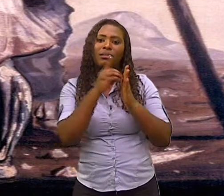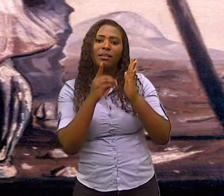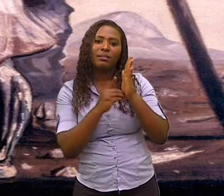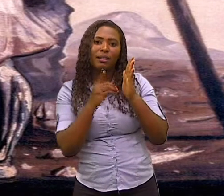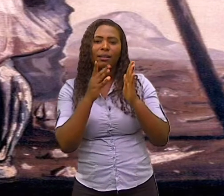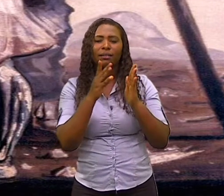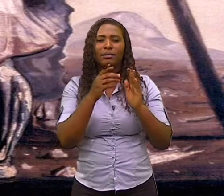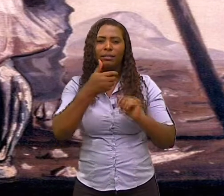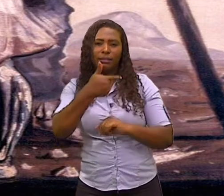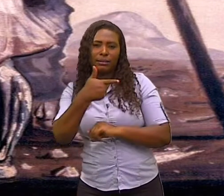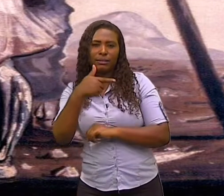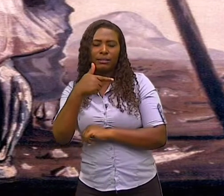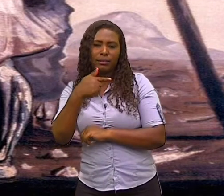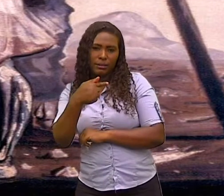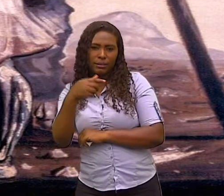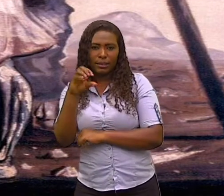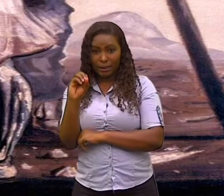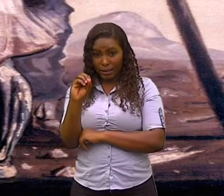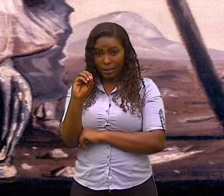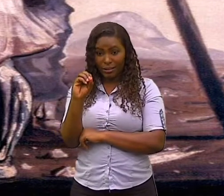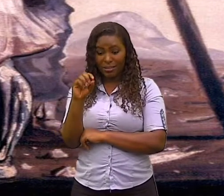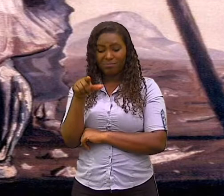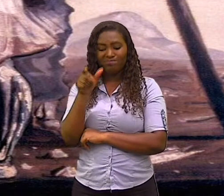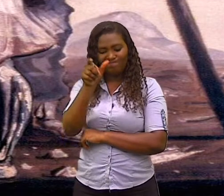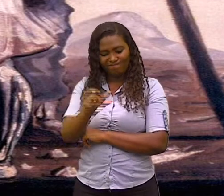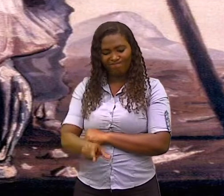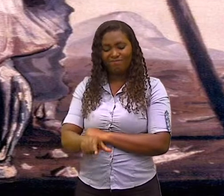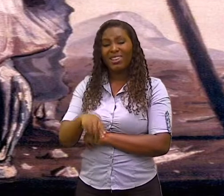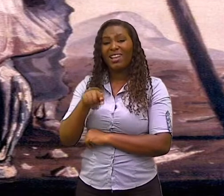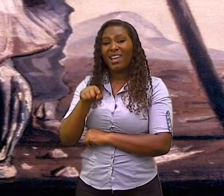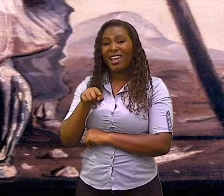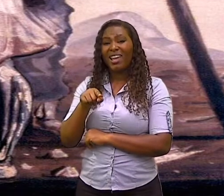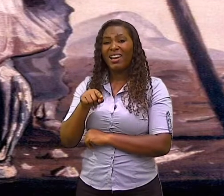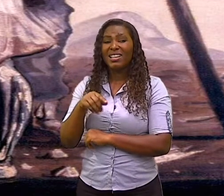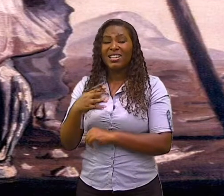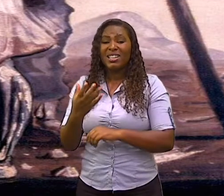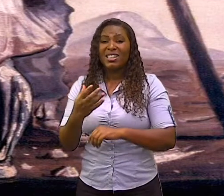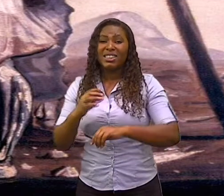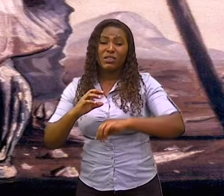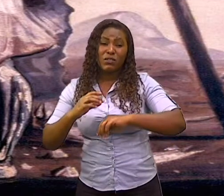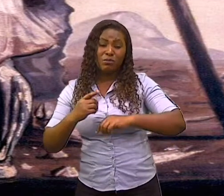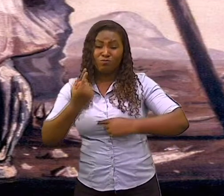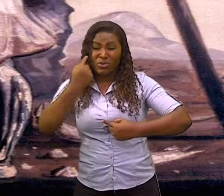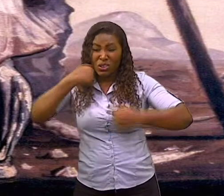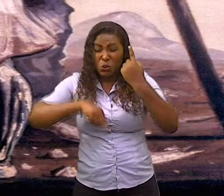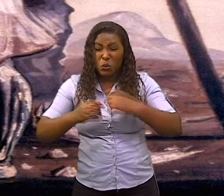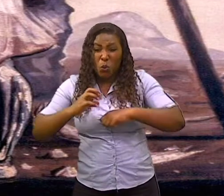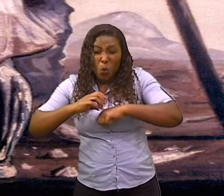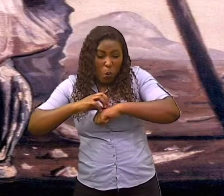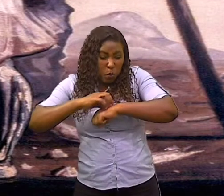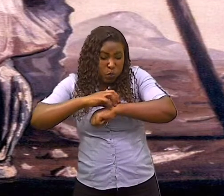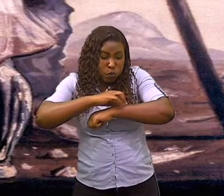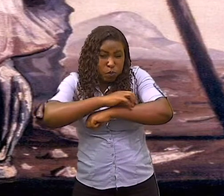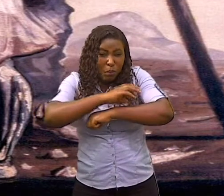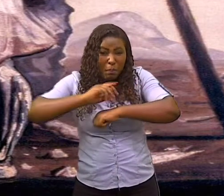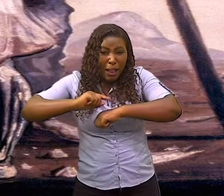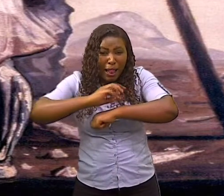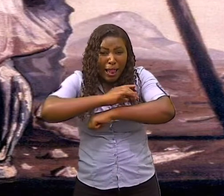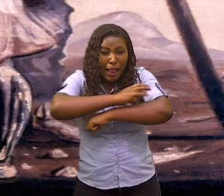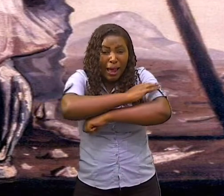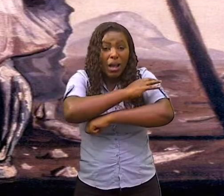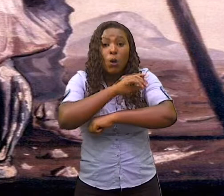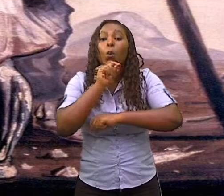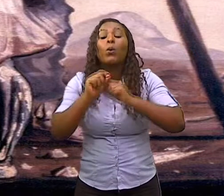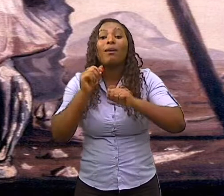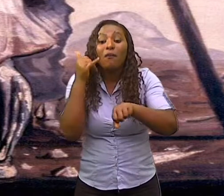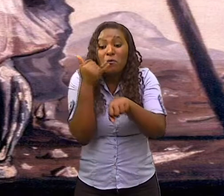saúde causados por intoxicação do chumbo presente nas tintas que o artista utilizava para as suas obras. Ou